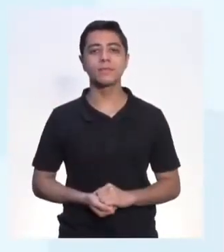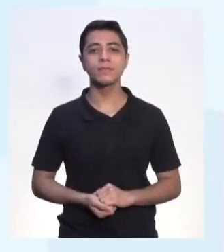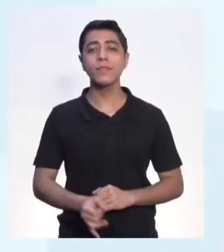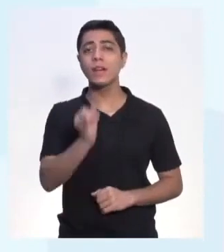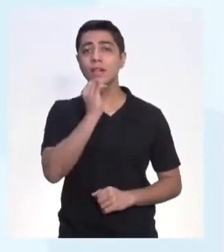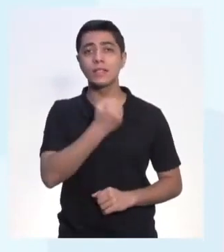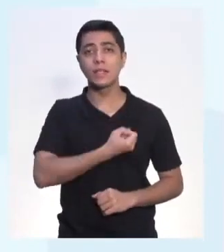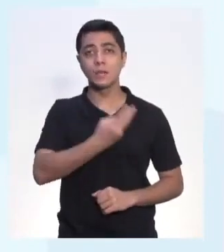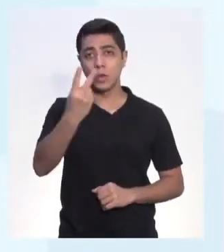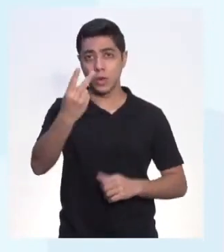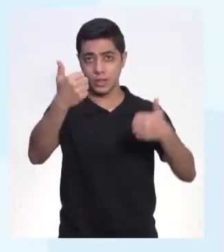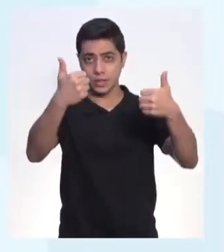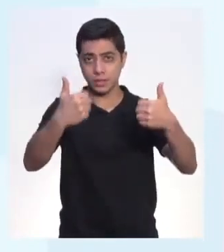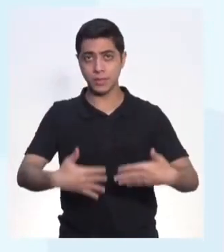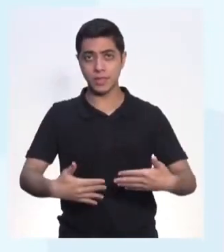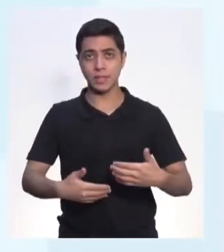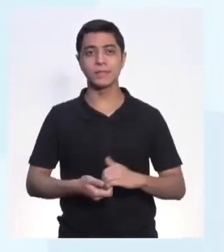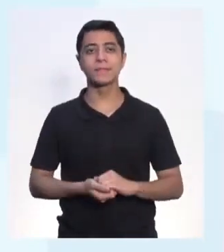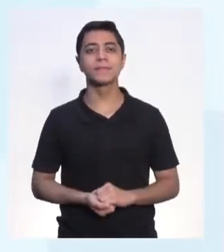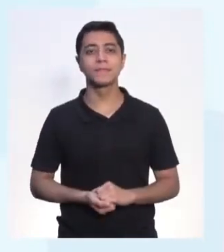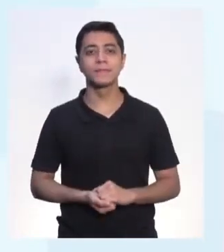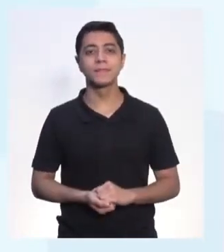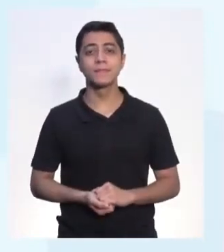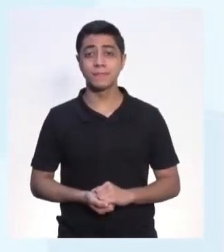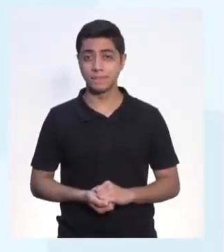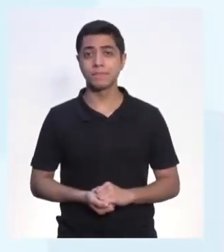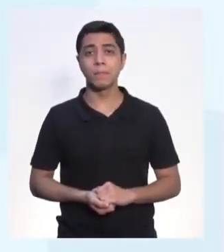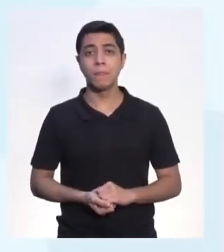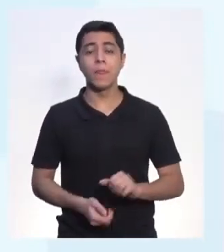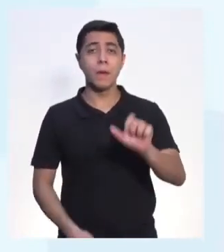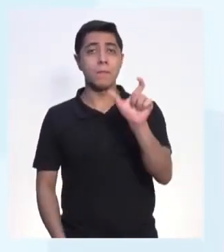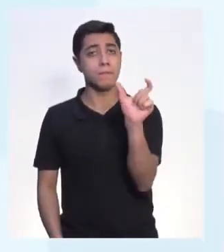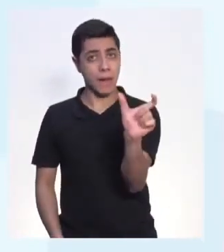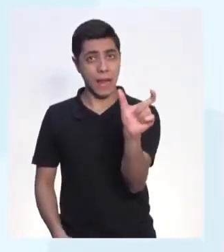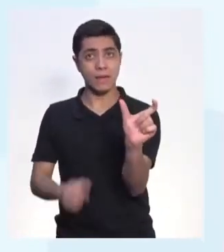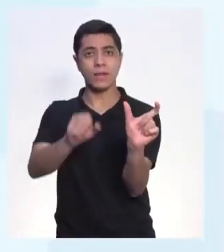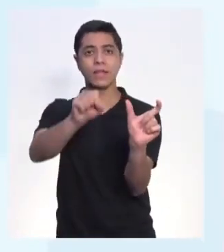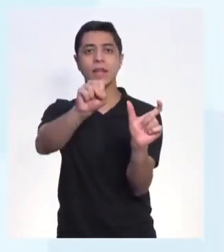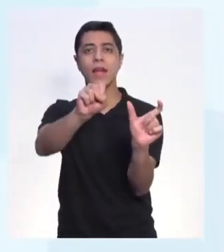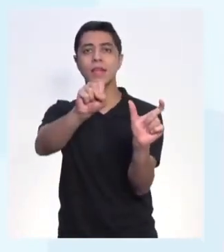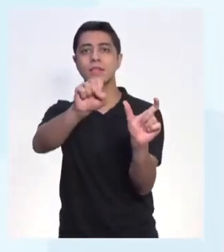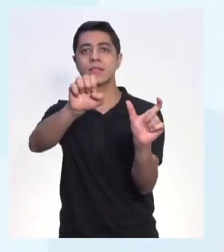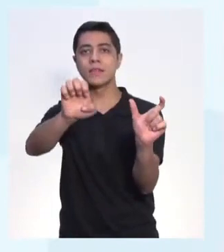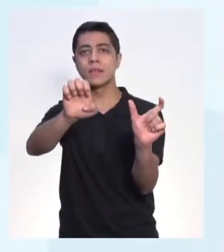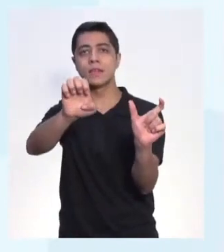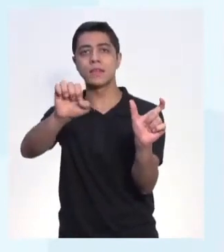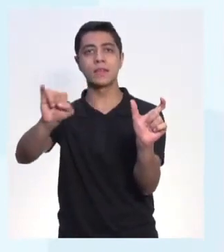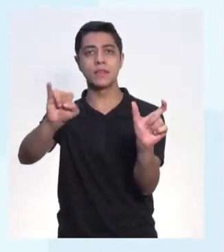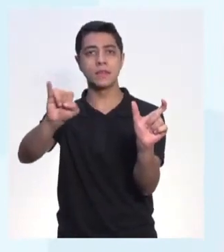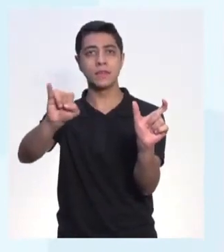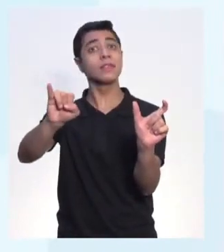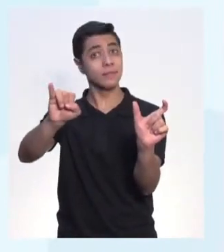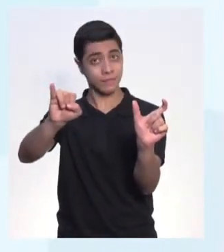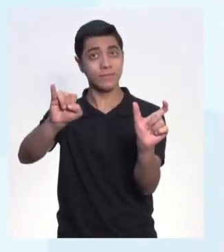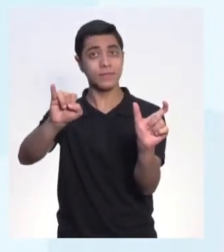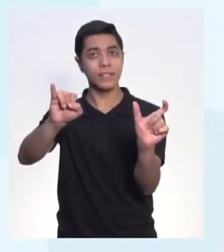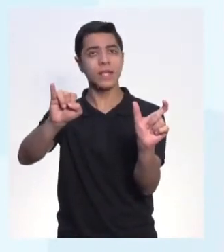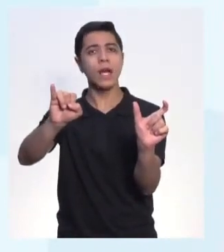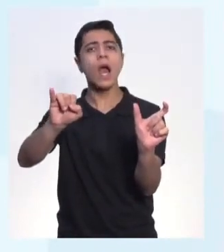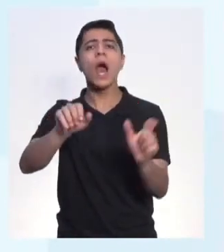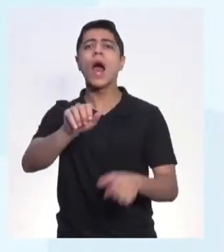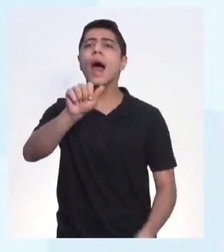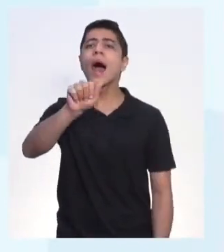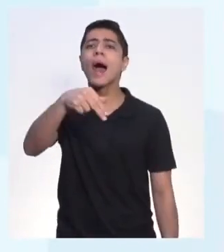diz o seguinte. Encontre o total de anagramas da palavra sei. Quais são